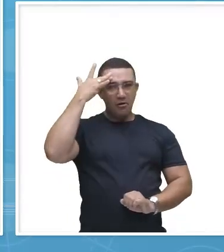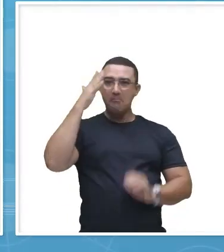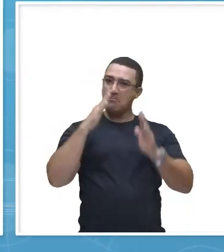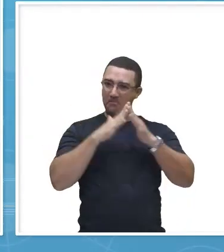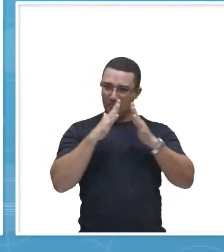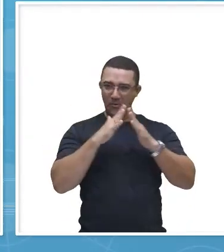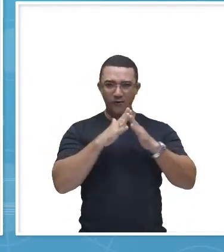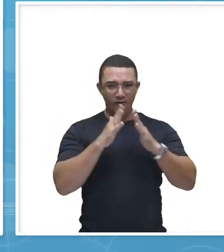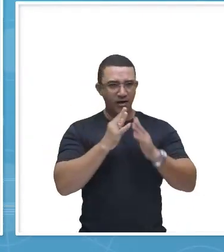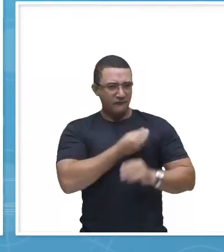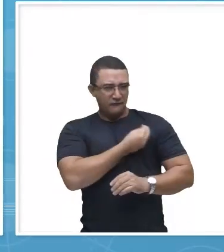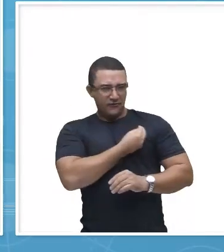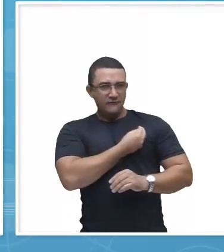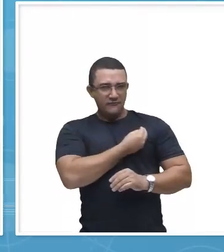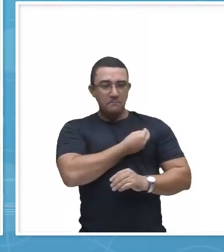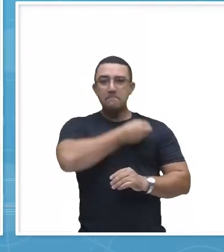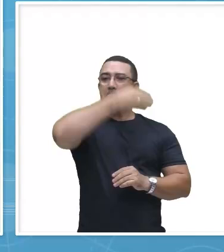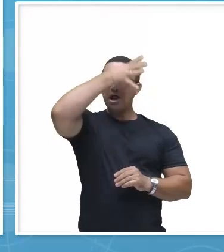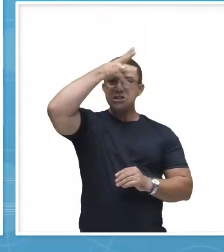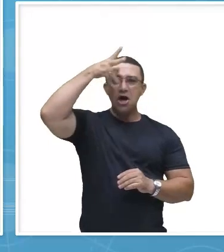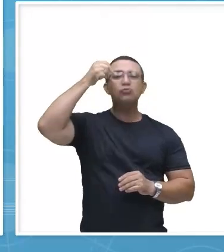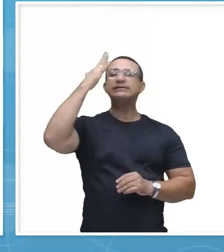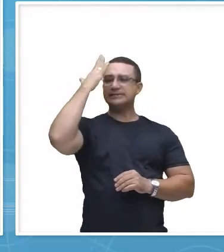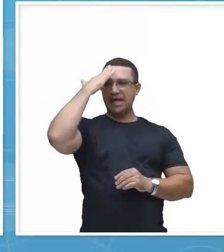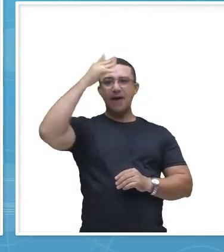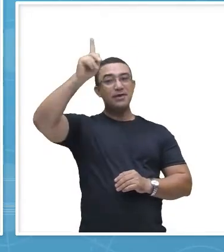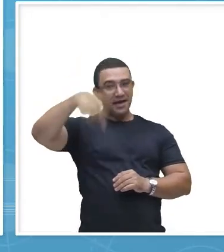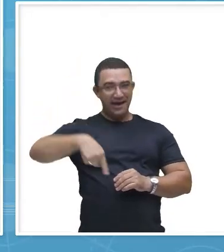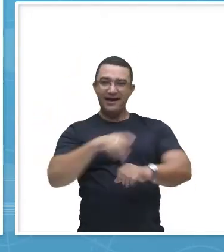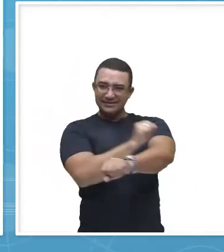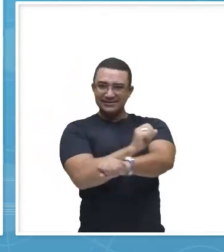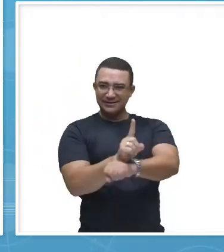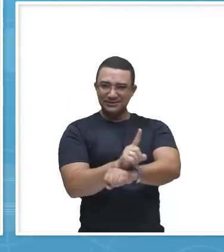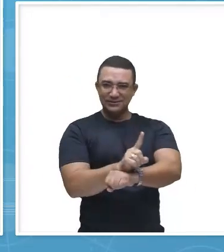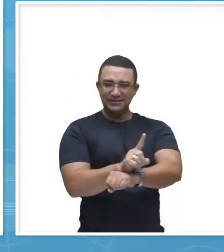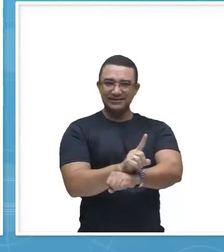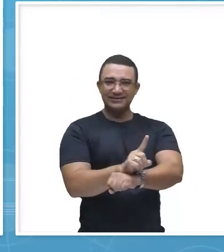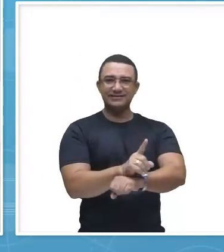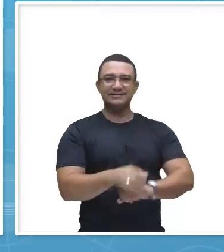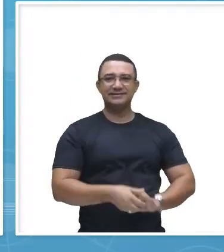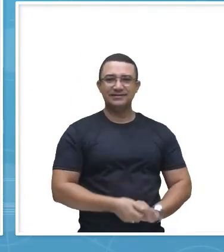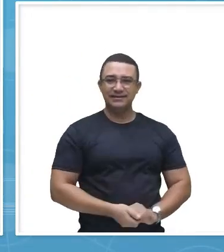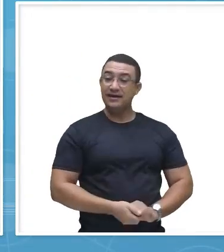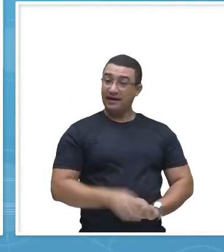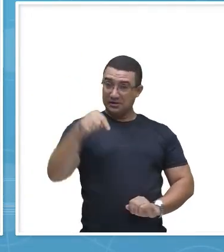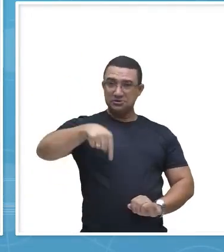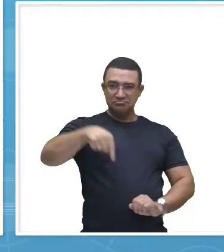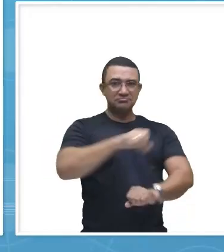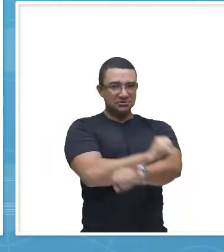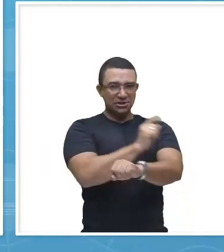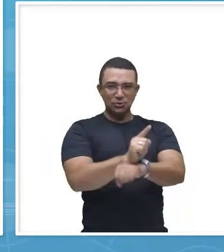quem está nos acompanhando pelo interior do estado, essa é a sede da Secretaria de Educação, a SEDUC. É daqui,